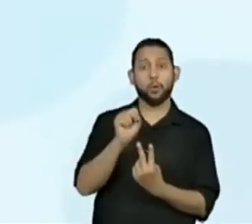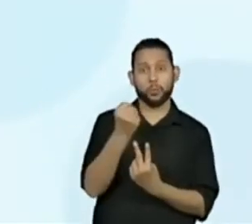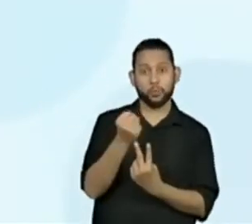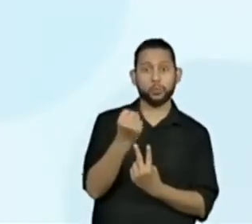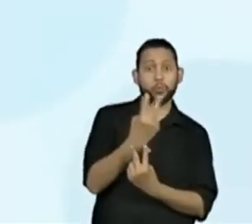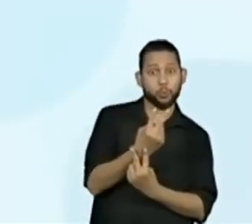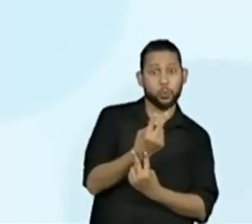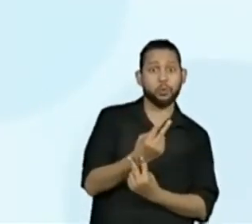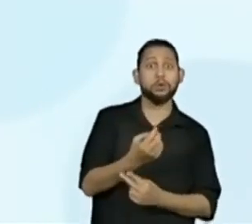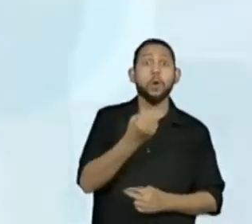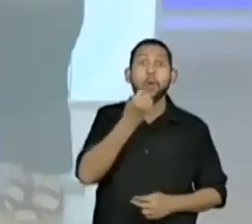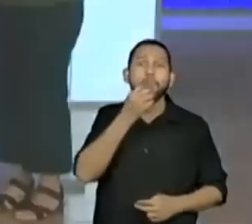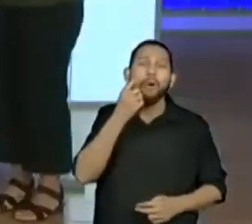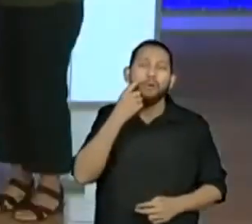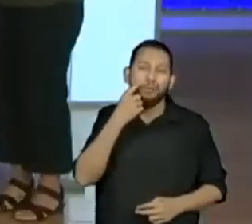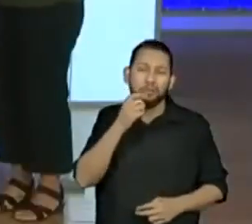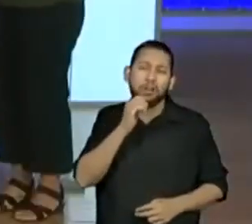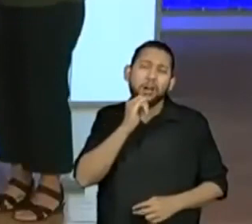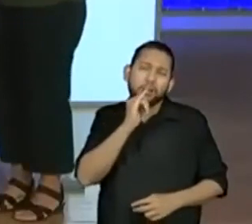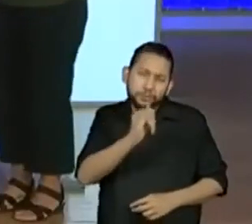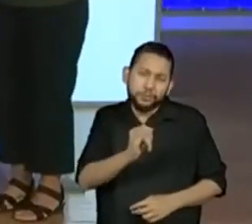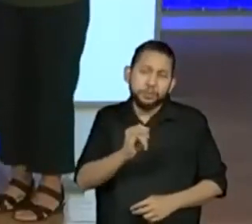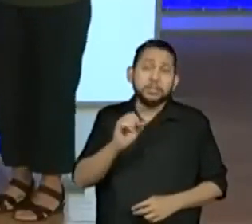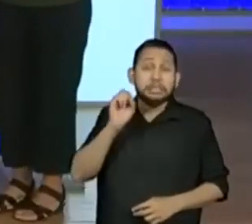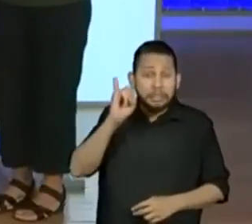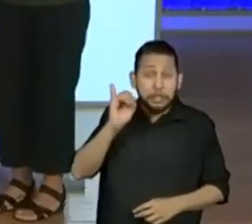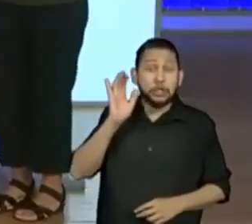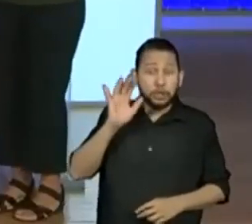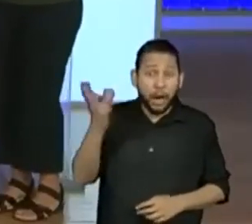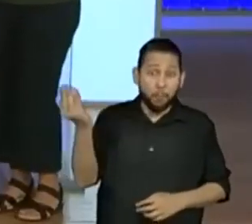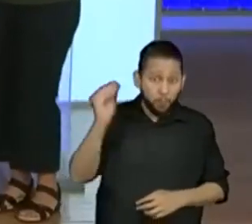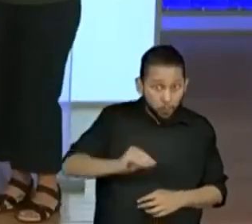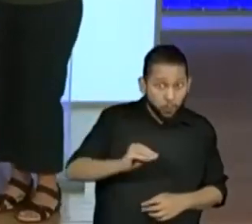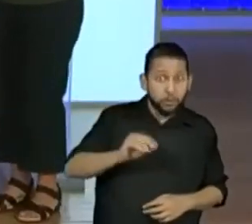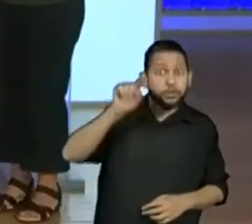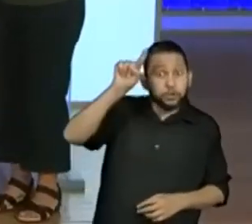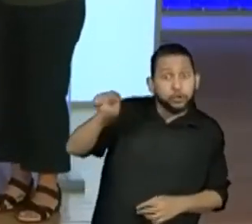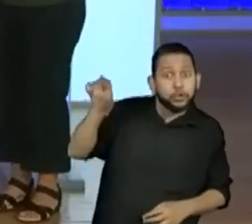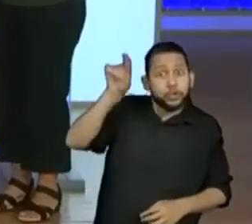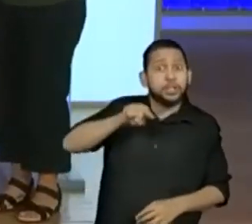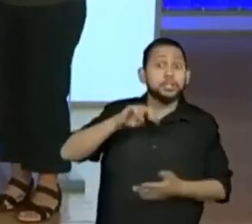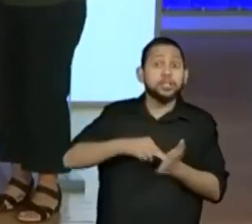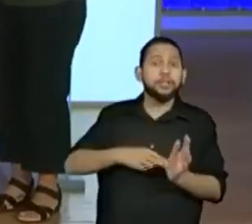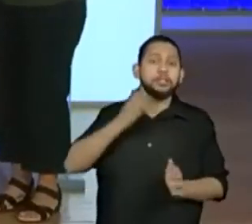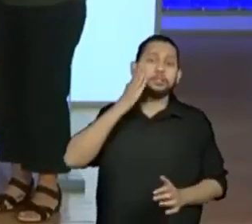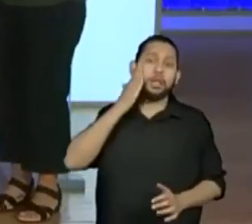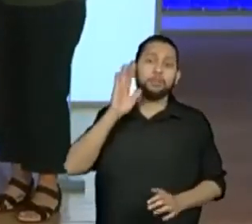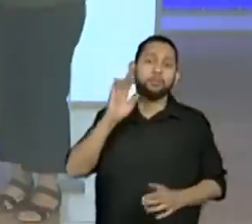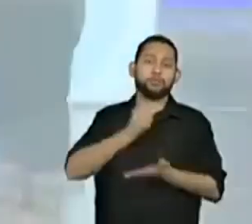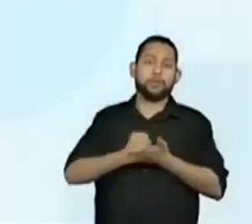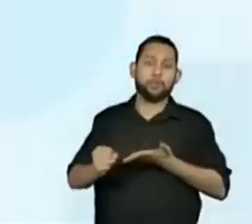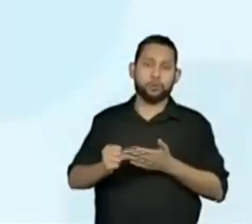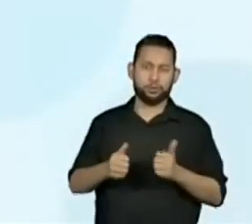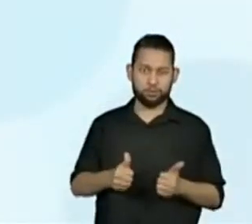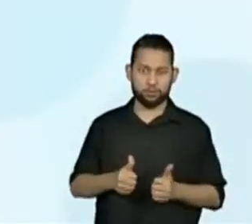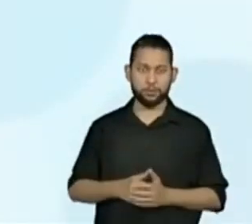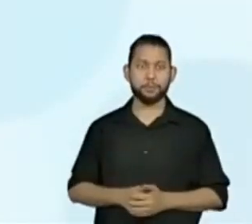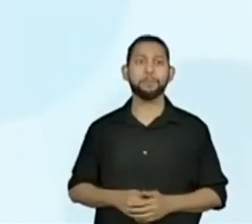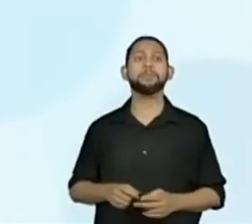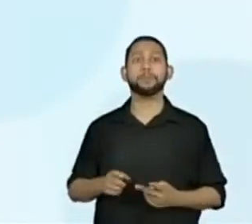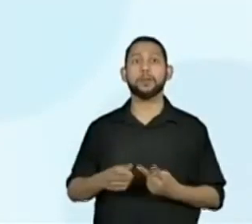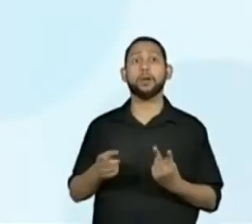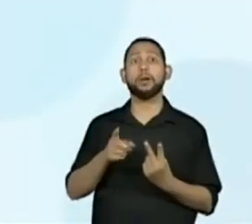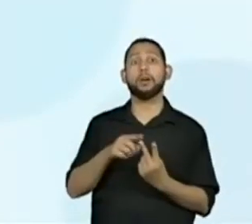usou para você não ficar ali usando novamente, tá bom? Depois do 8, vem o